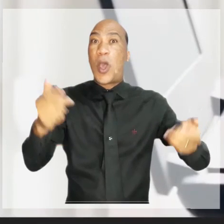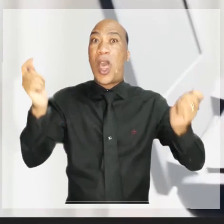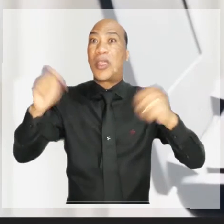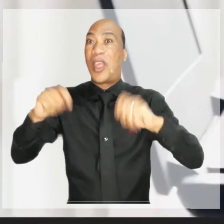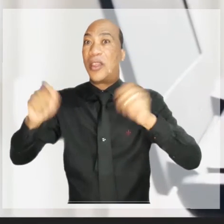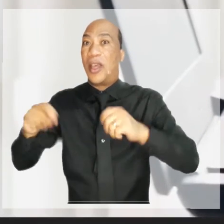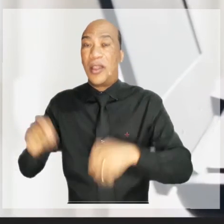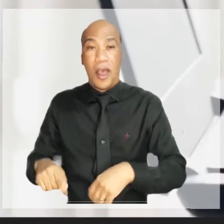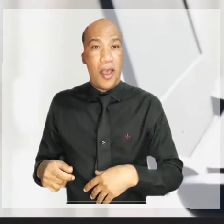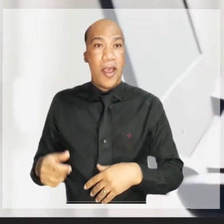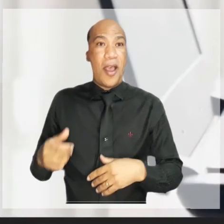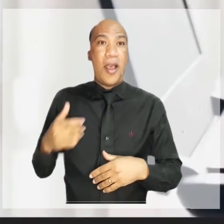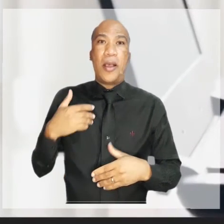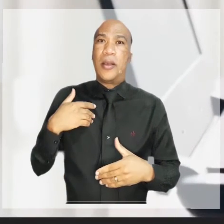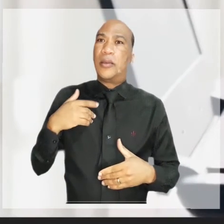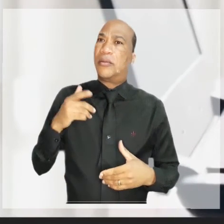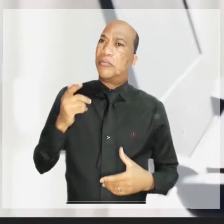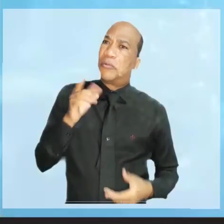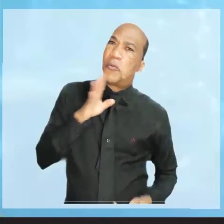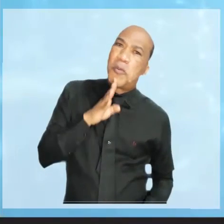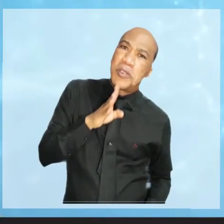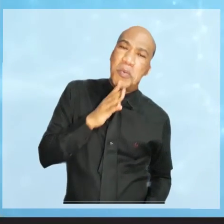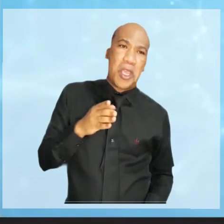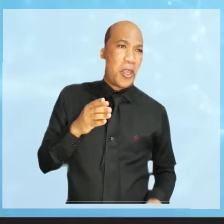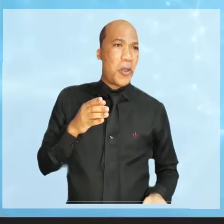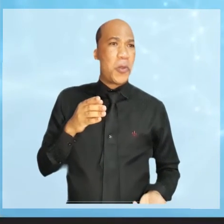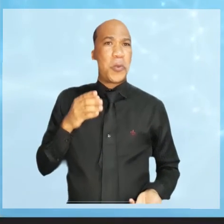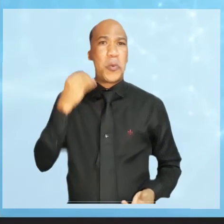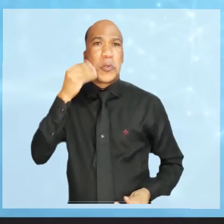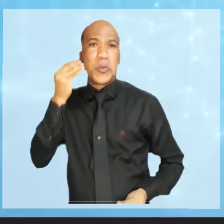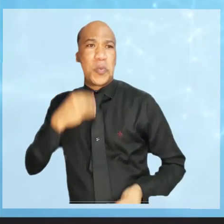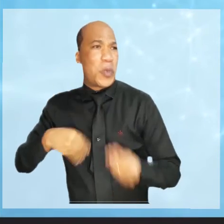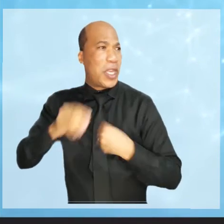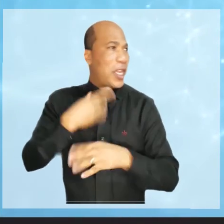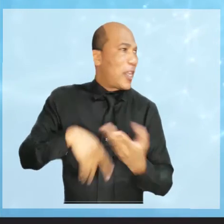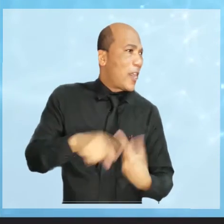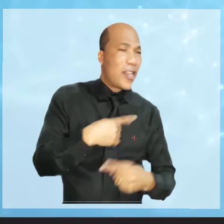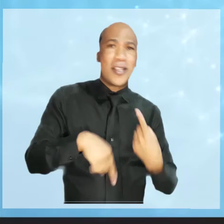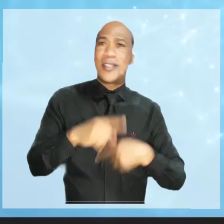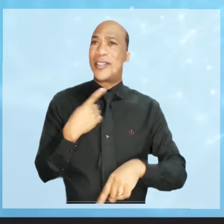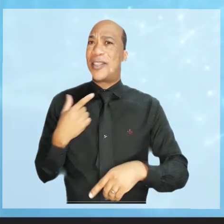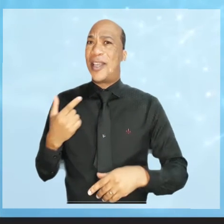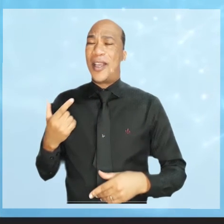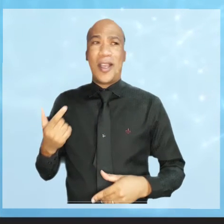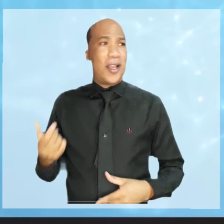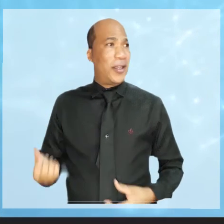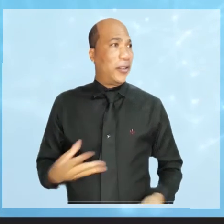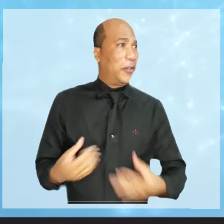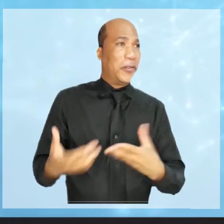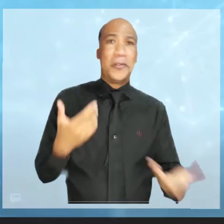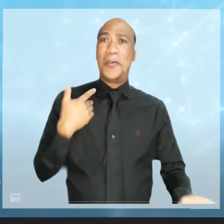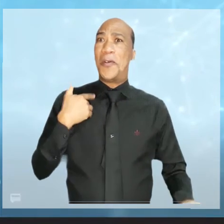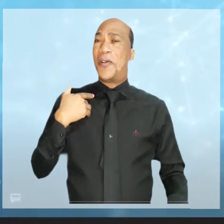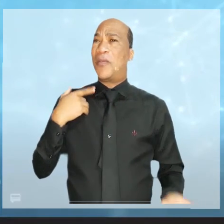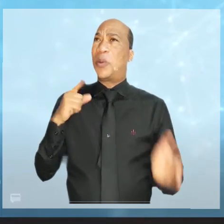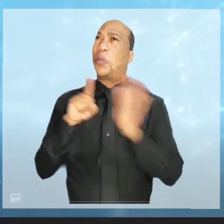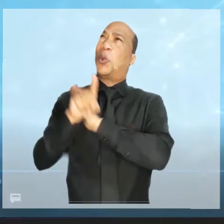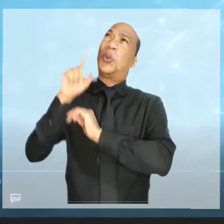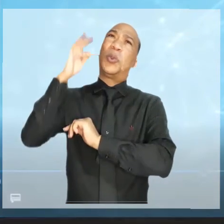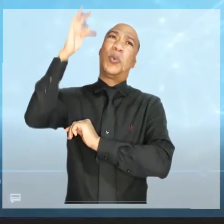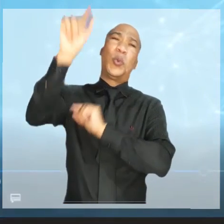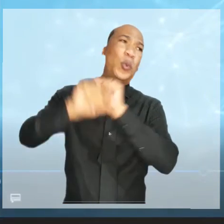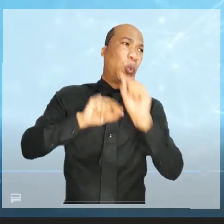perguntas lançadas. A inovação esporádica no poder público, dando lugar a uma prática